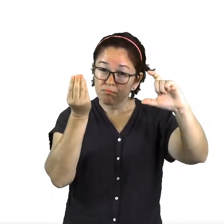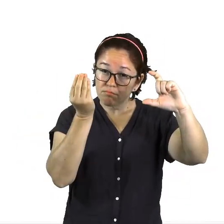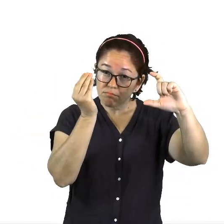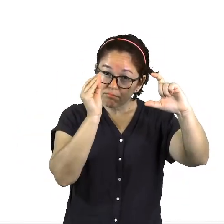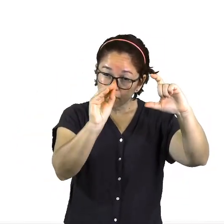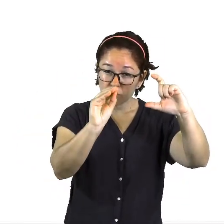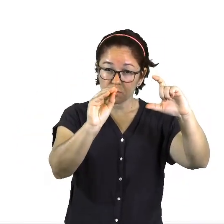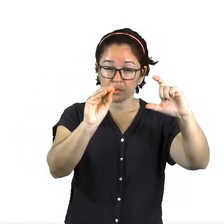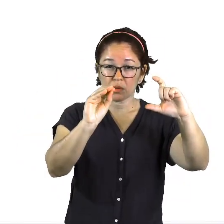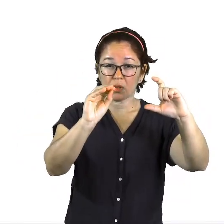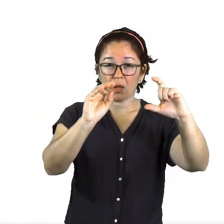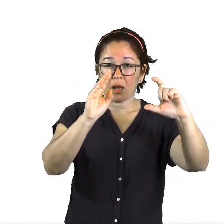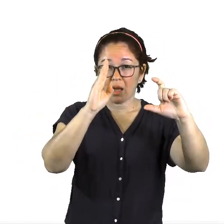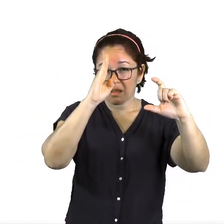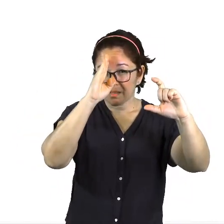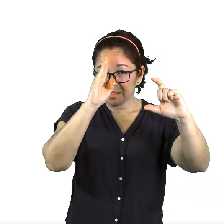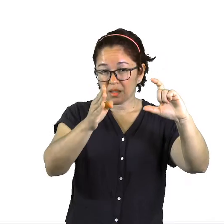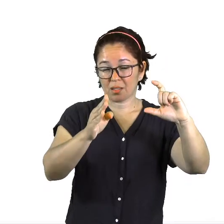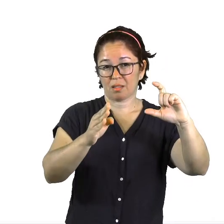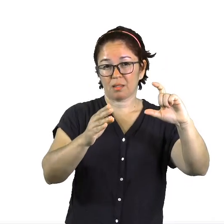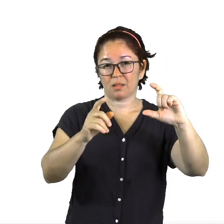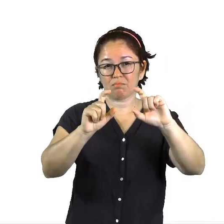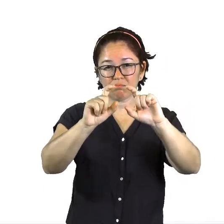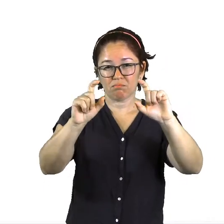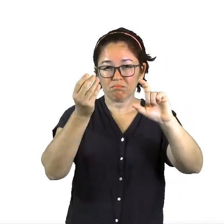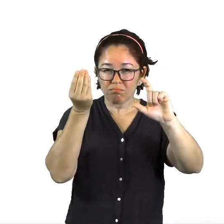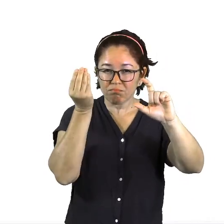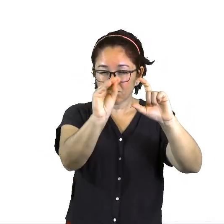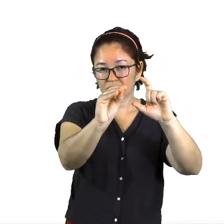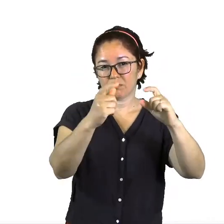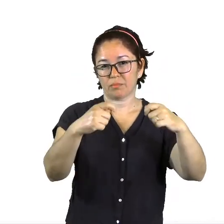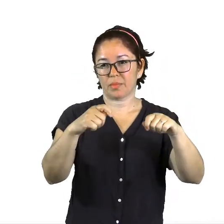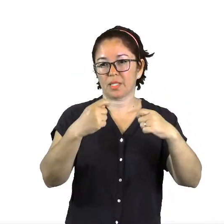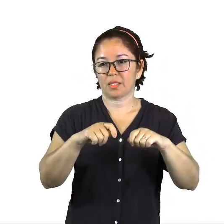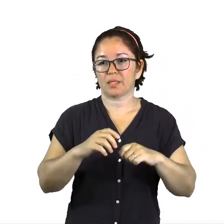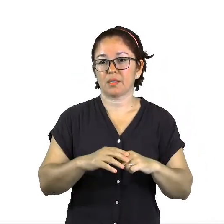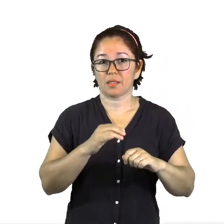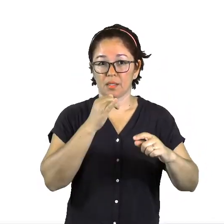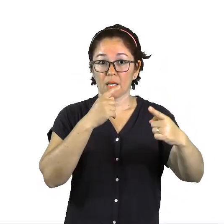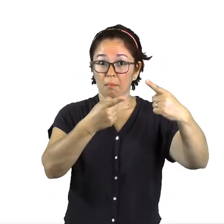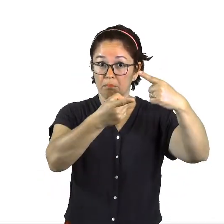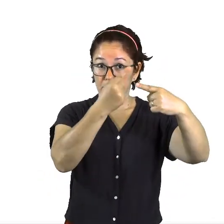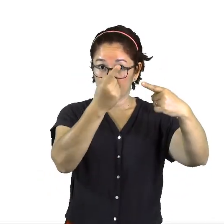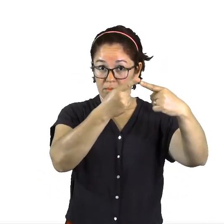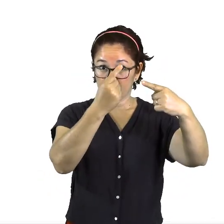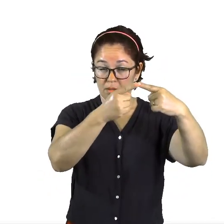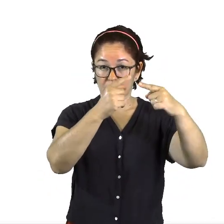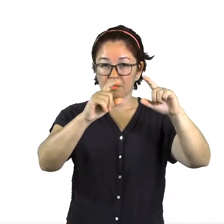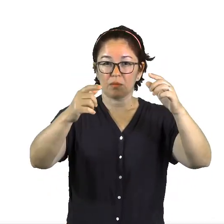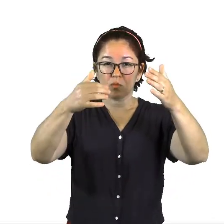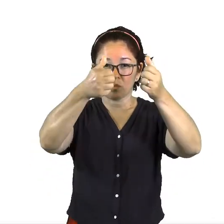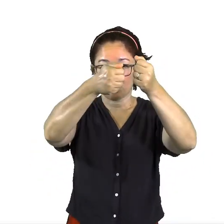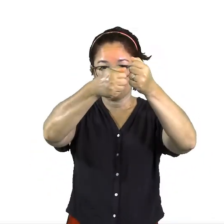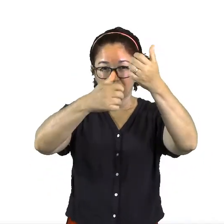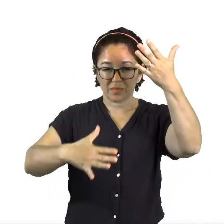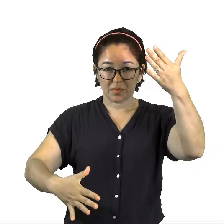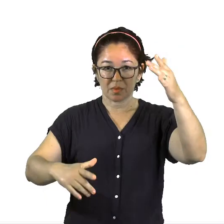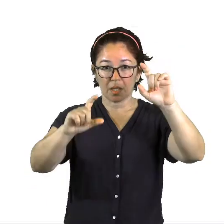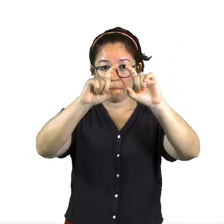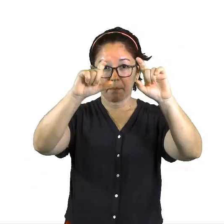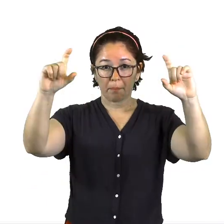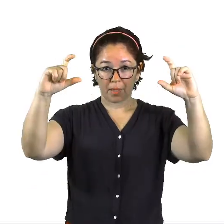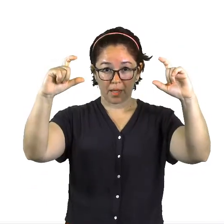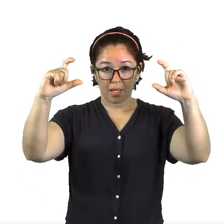bem delimitada no tópico frasal, que é a primeira frase do texto, que deve ser composto por no